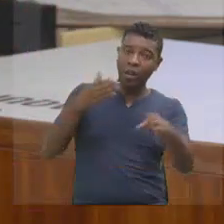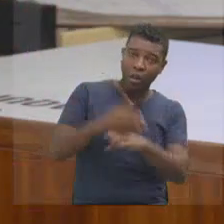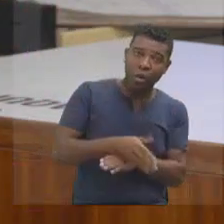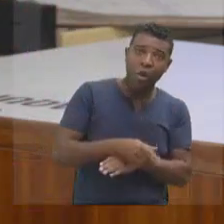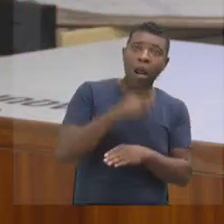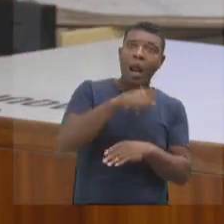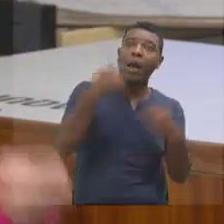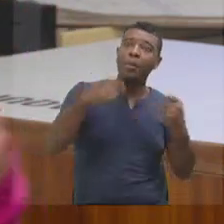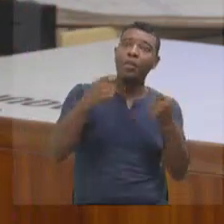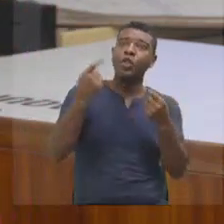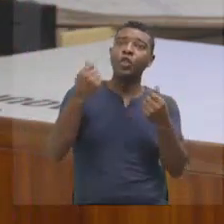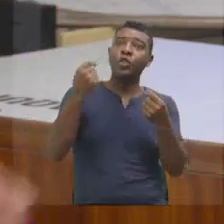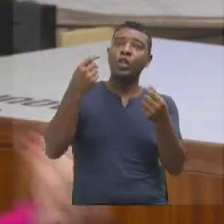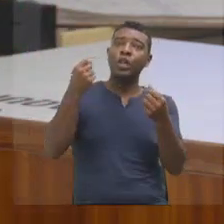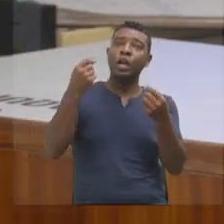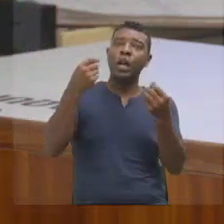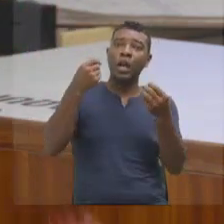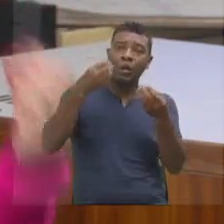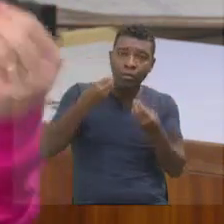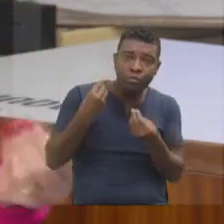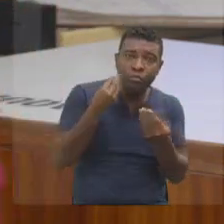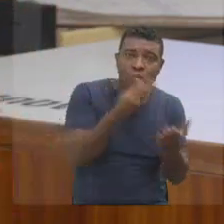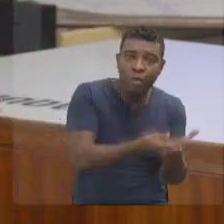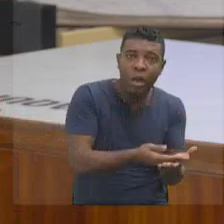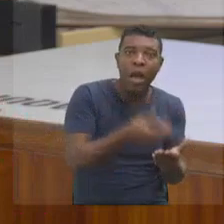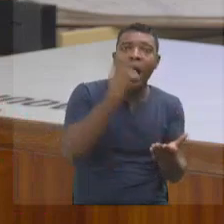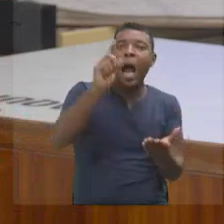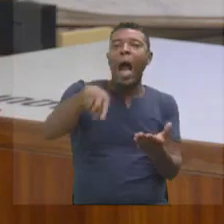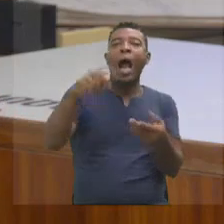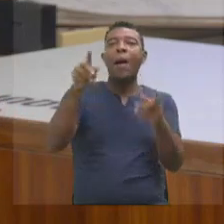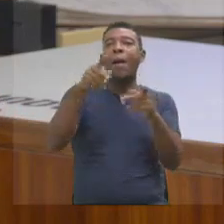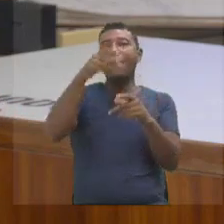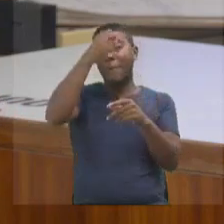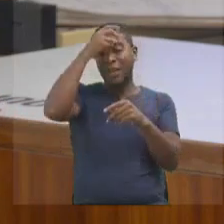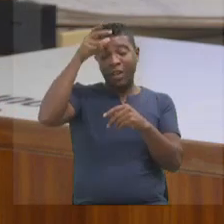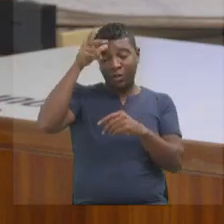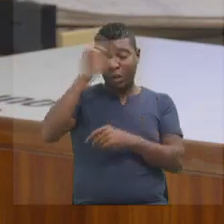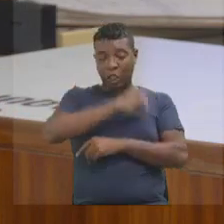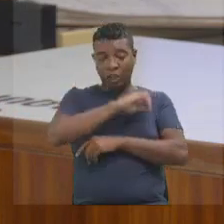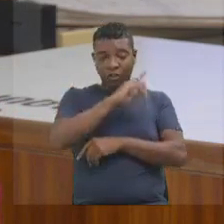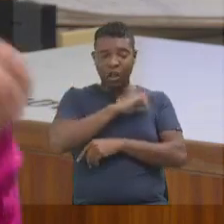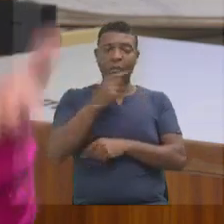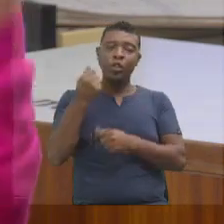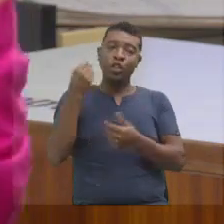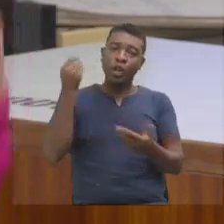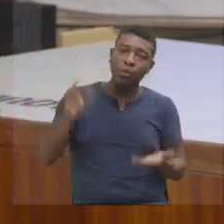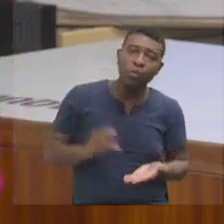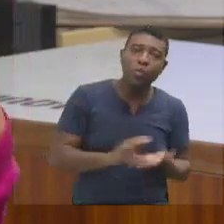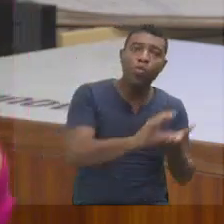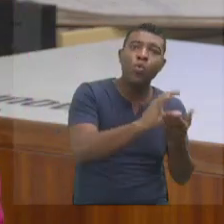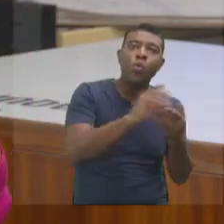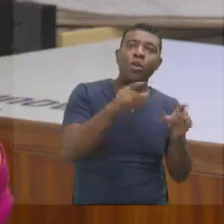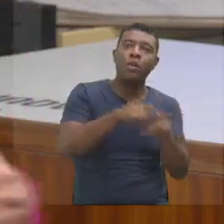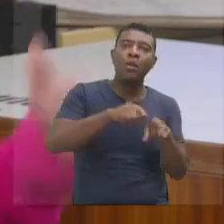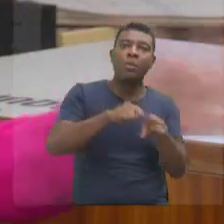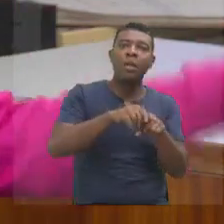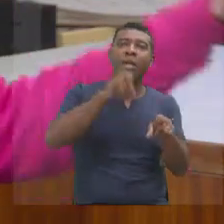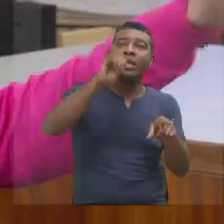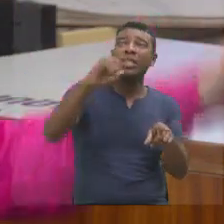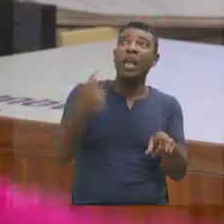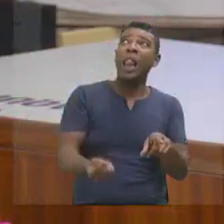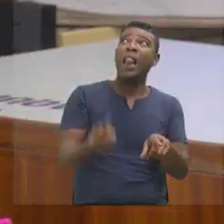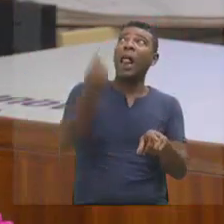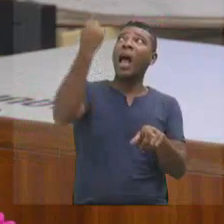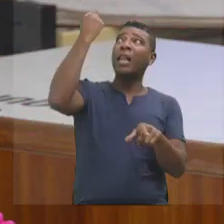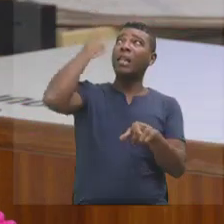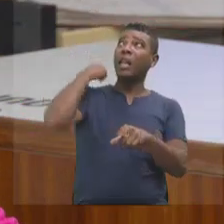dinheiro lá dentro até a Prefeitura de Divinópolis teve que pôr o dinheiro lá dentro então assim se lá atrás a gente tivesse falado ao